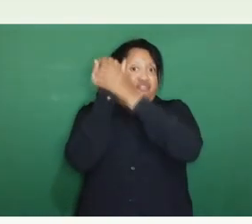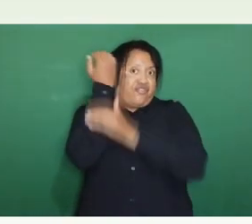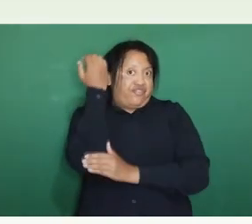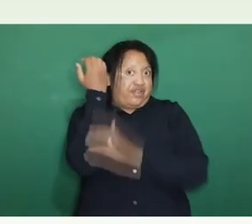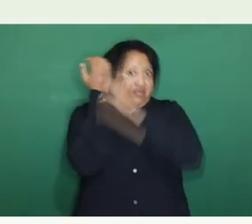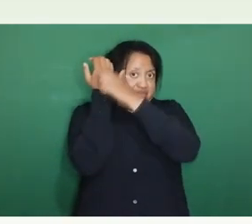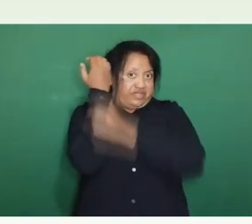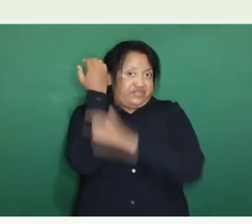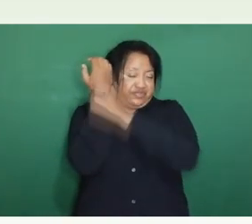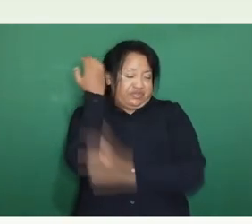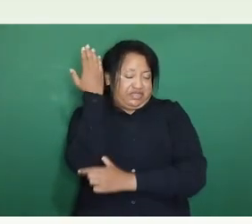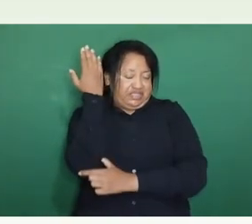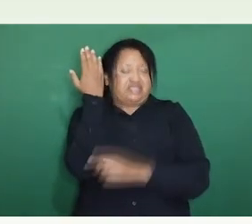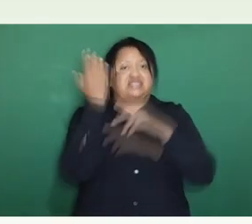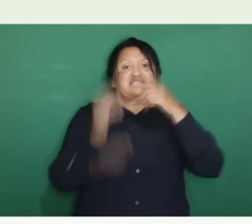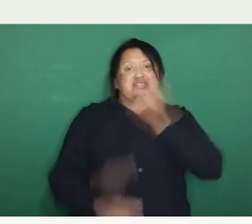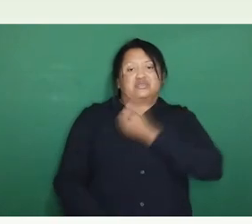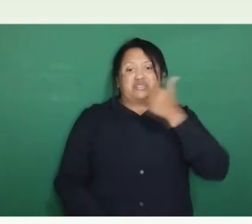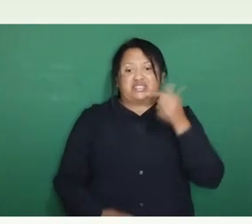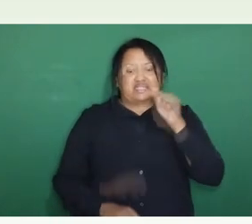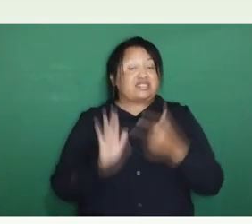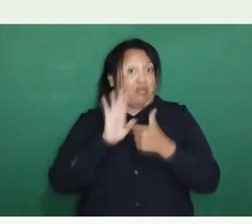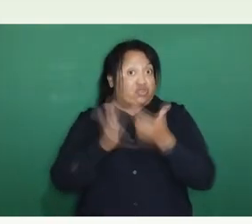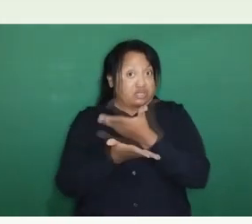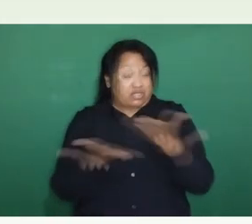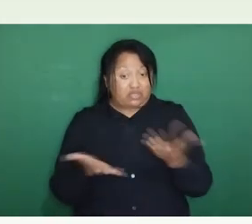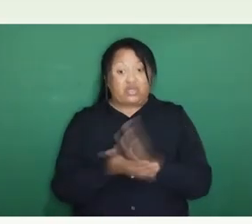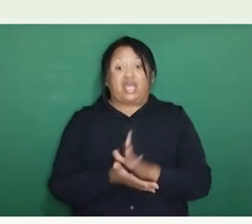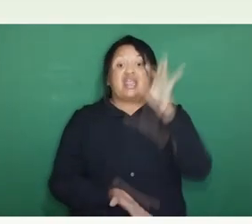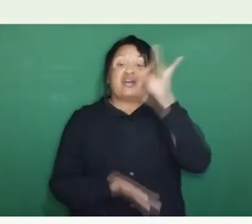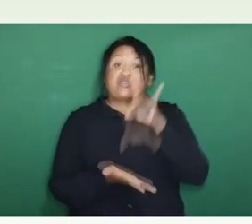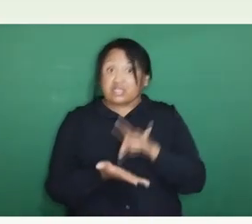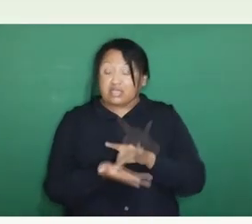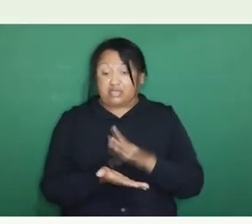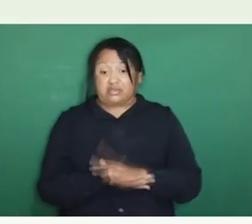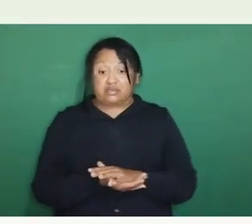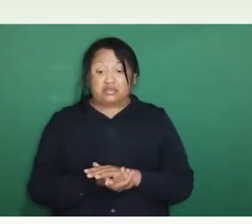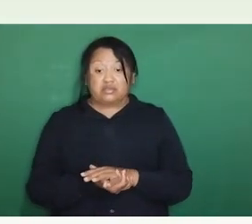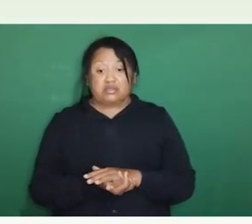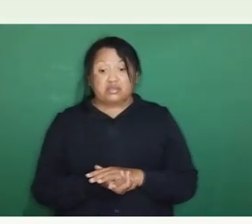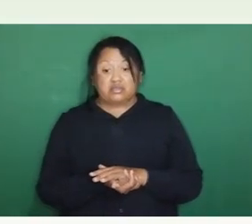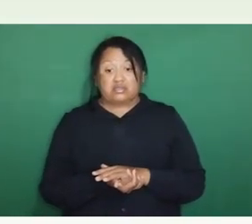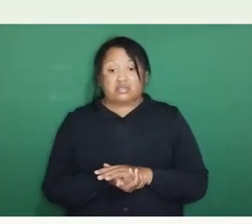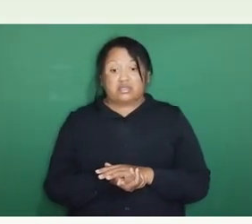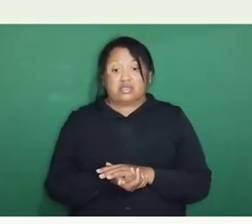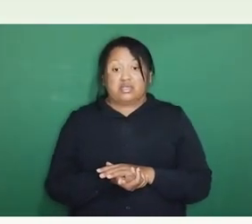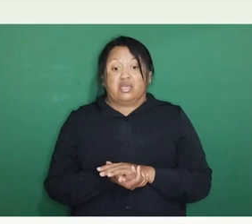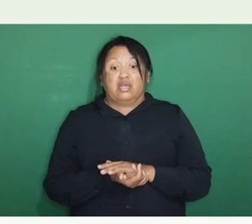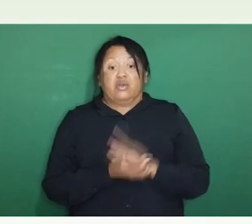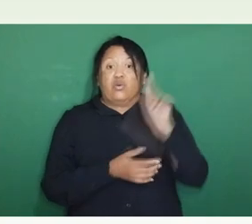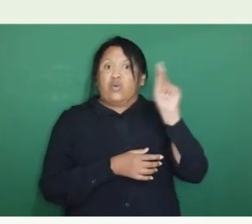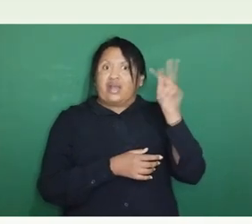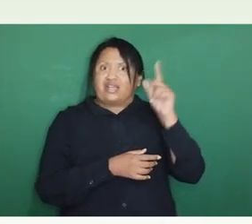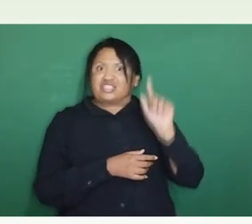né que são esses elementos aqui mostrado e que na realidade o mercúrio